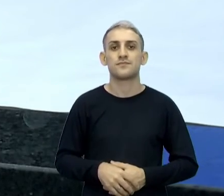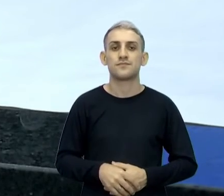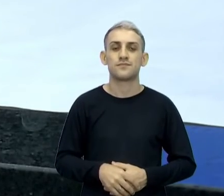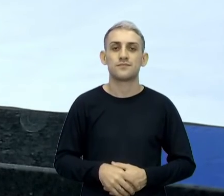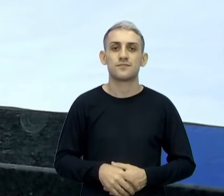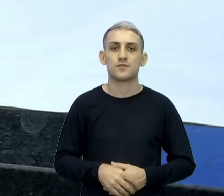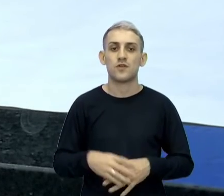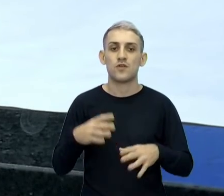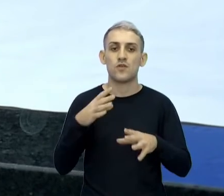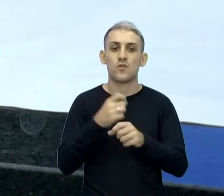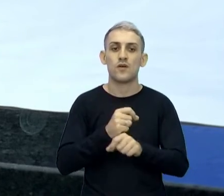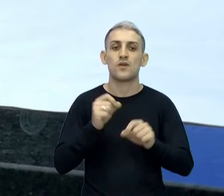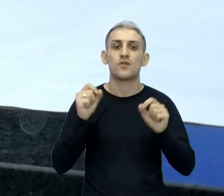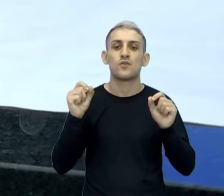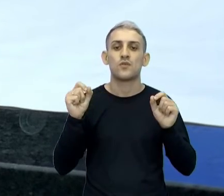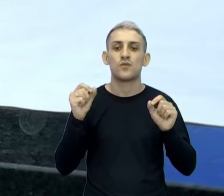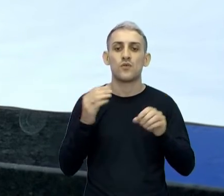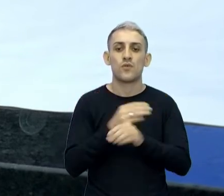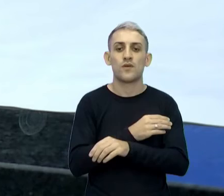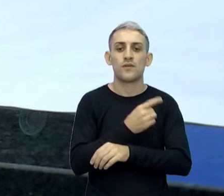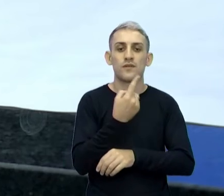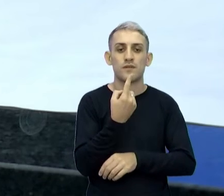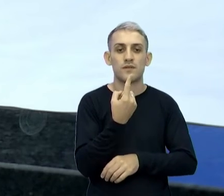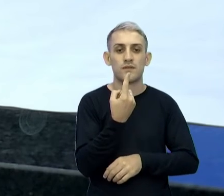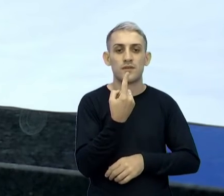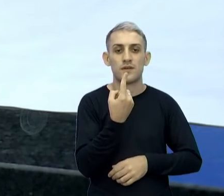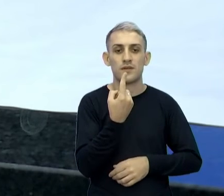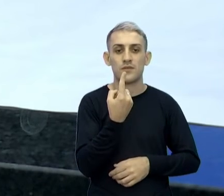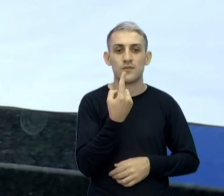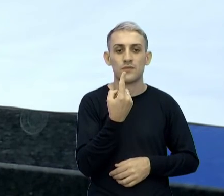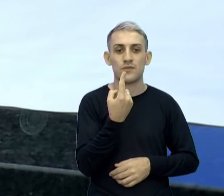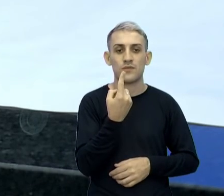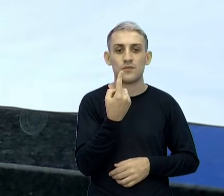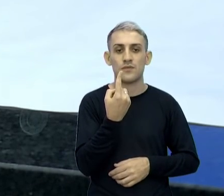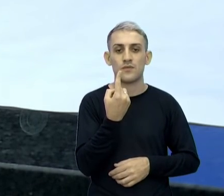vai dar 150,